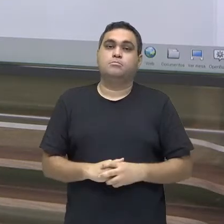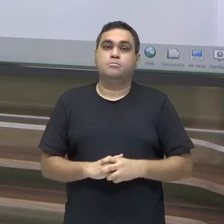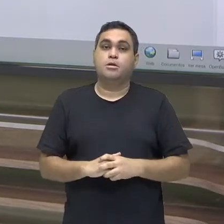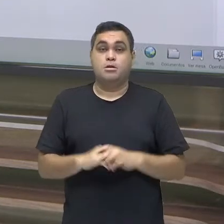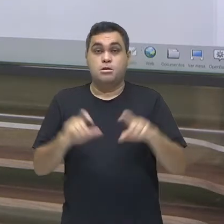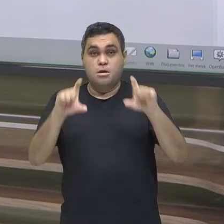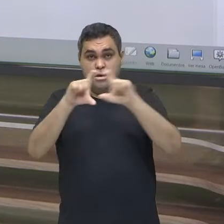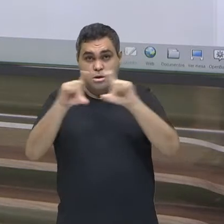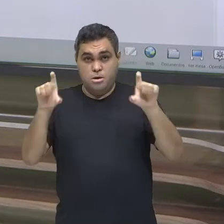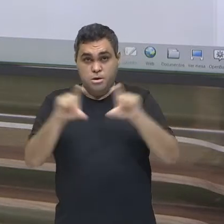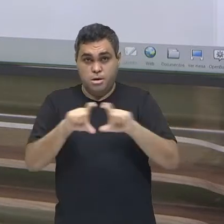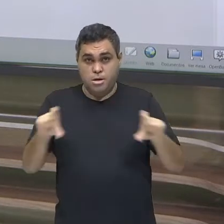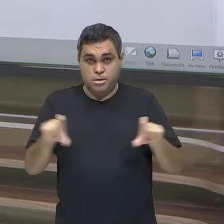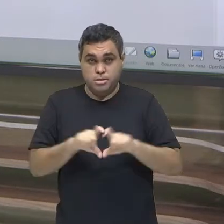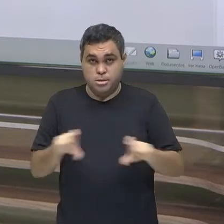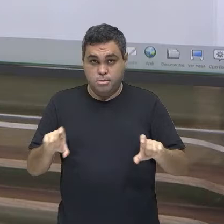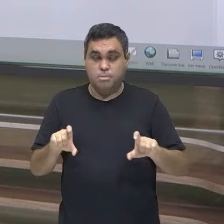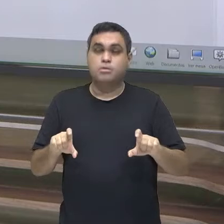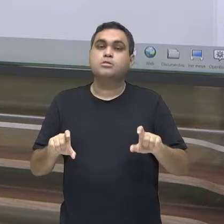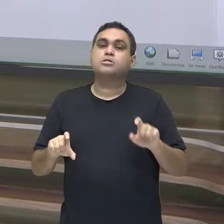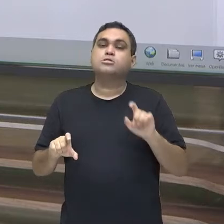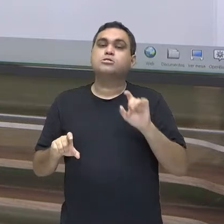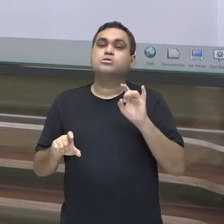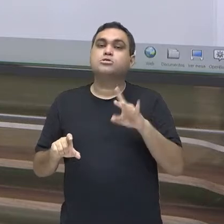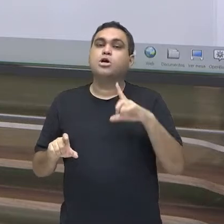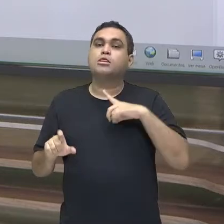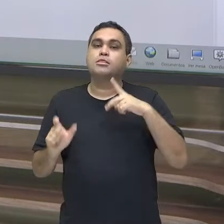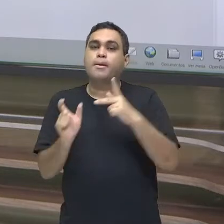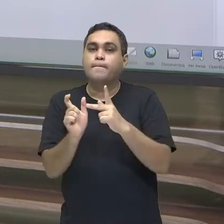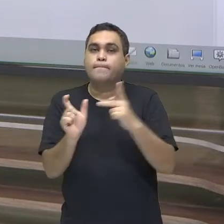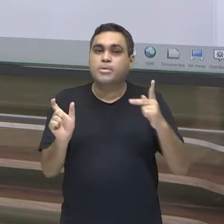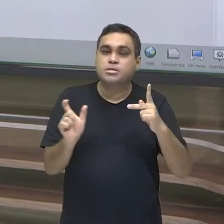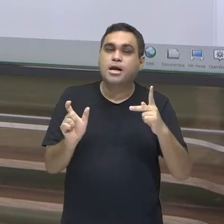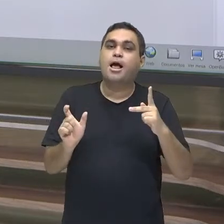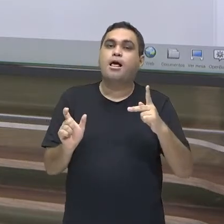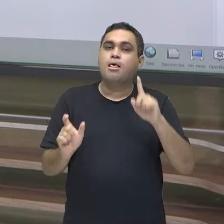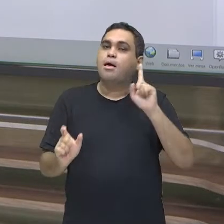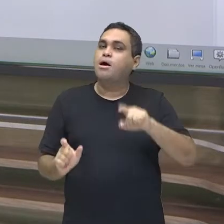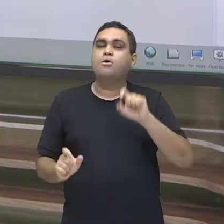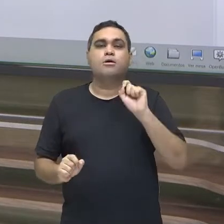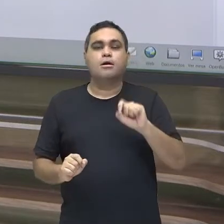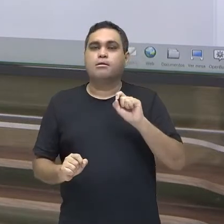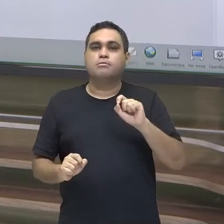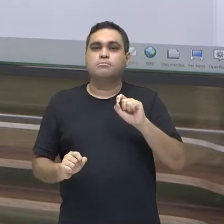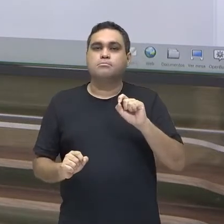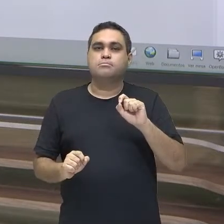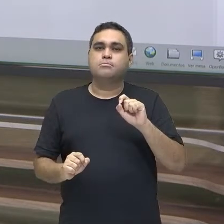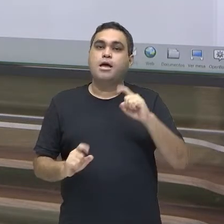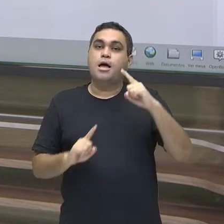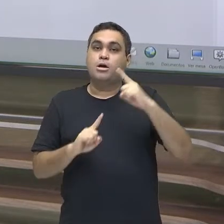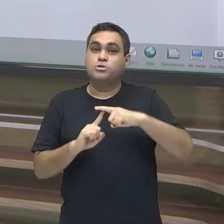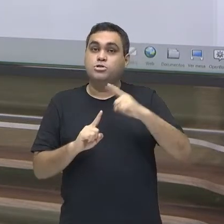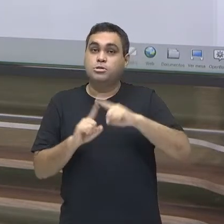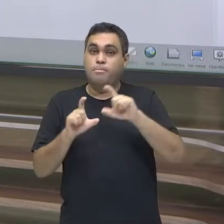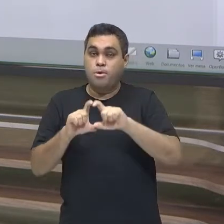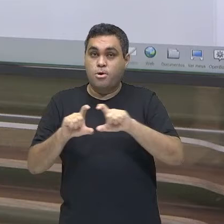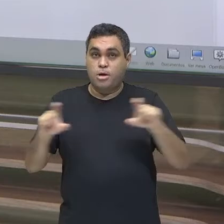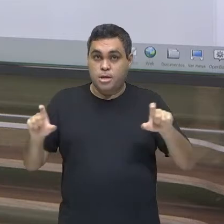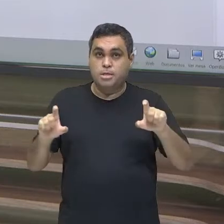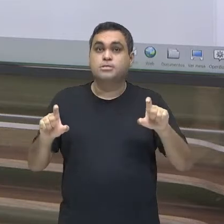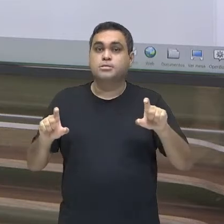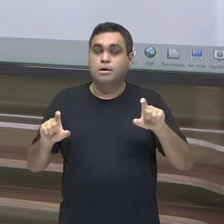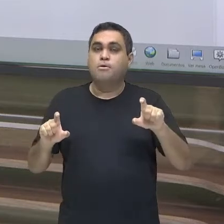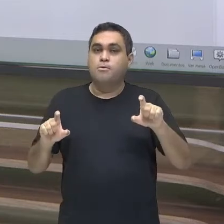as frases em que eu tenho apenas o predicado, essas frases são classificadas, identificadas